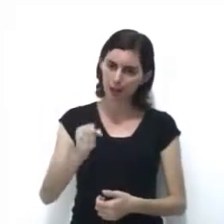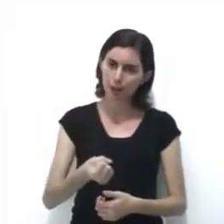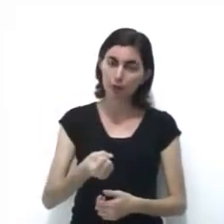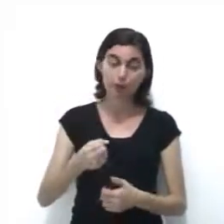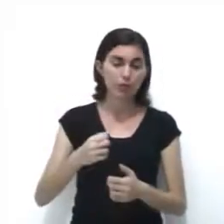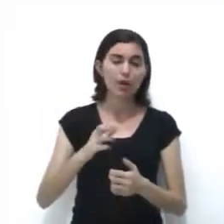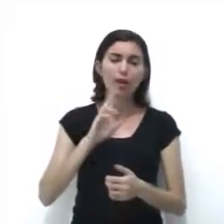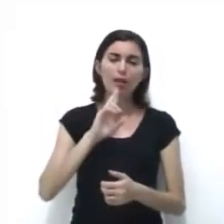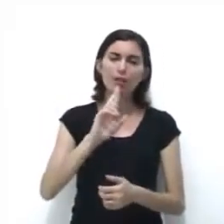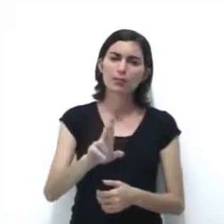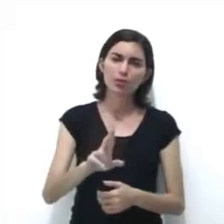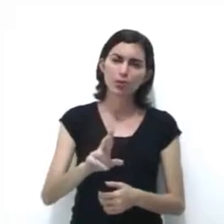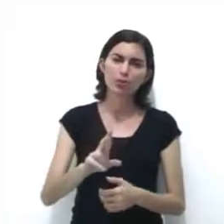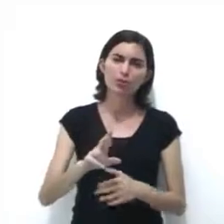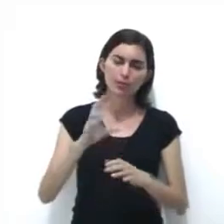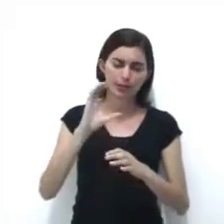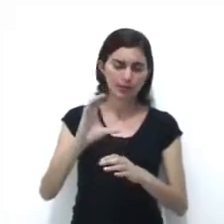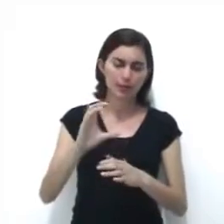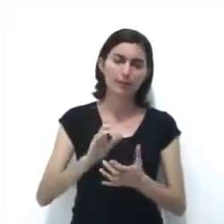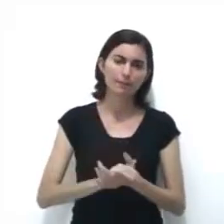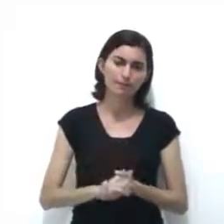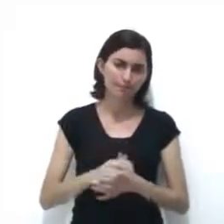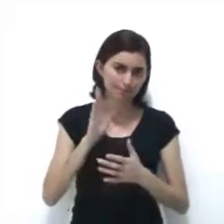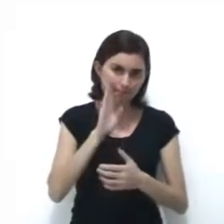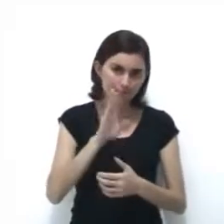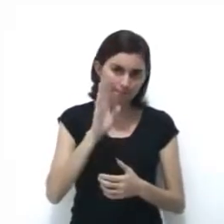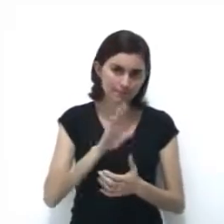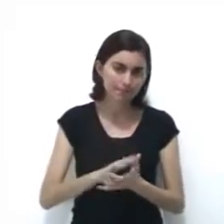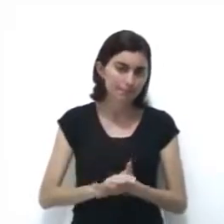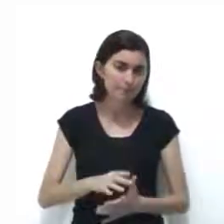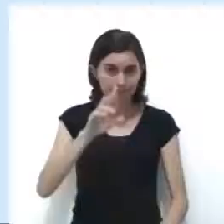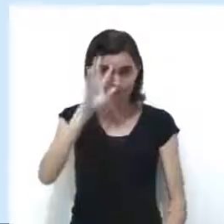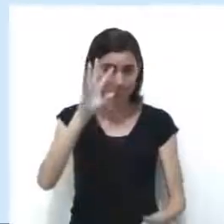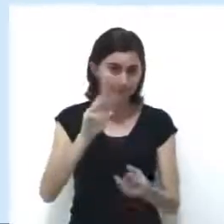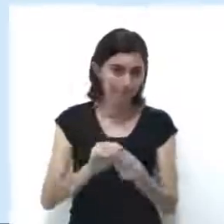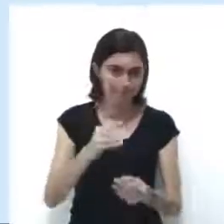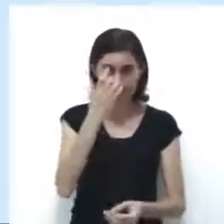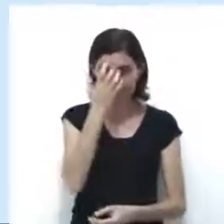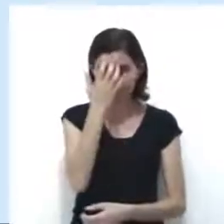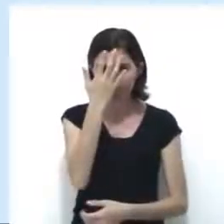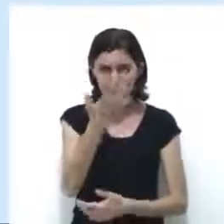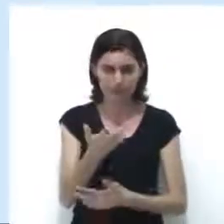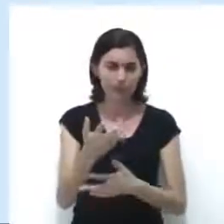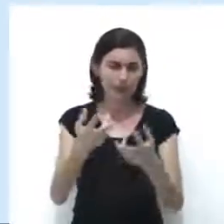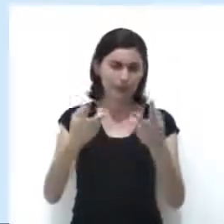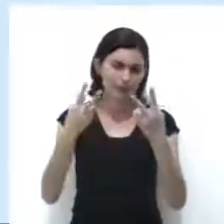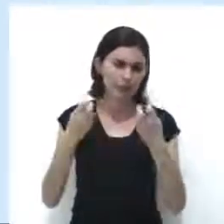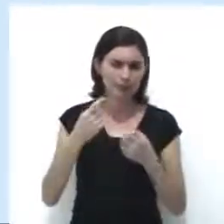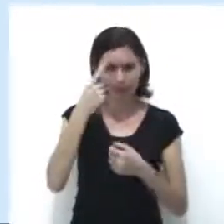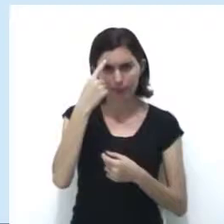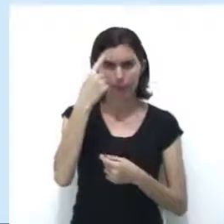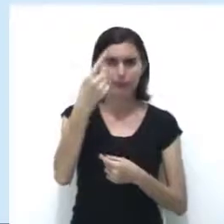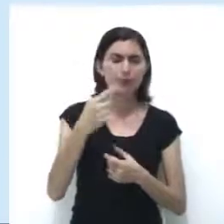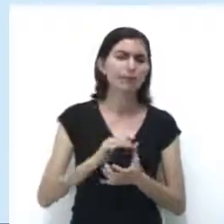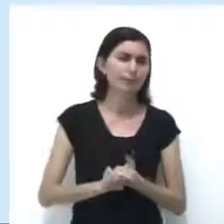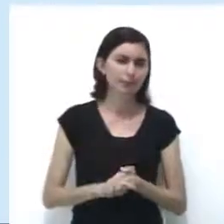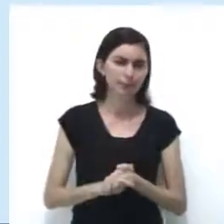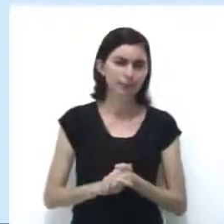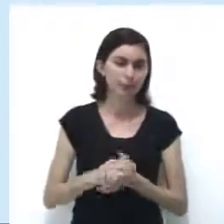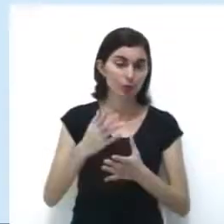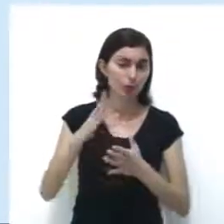120 graus. Alternativa C. Legal? Sacou aí como é fácil? Percebeu a ideia